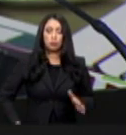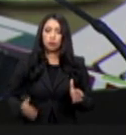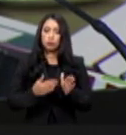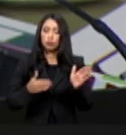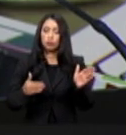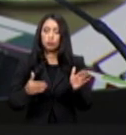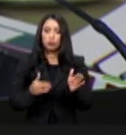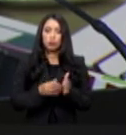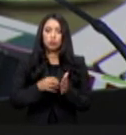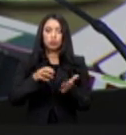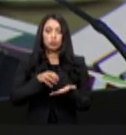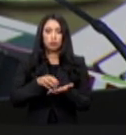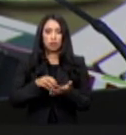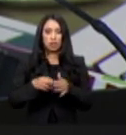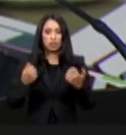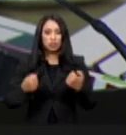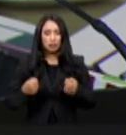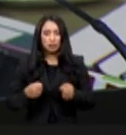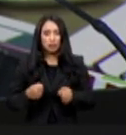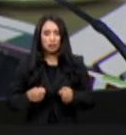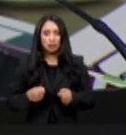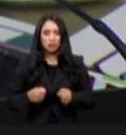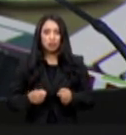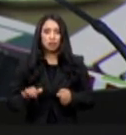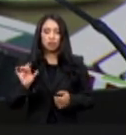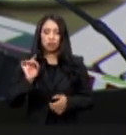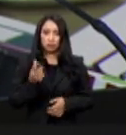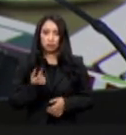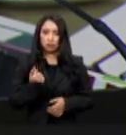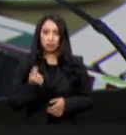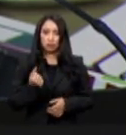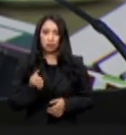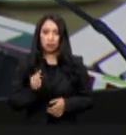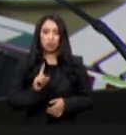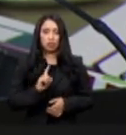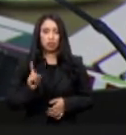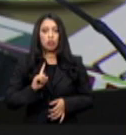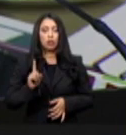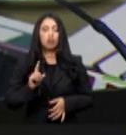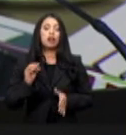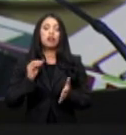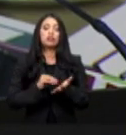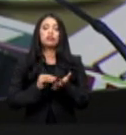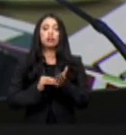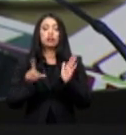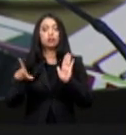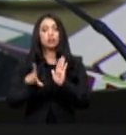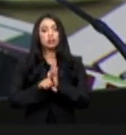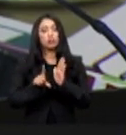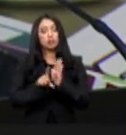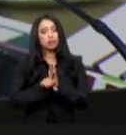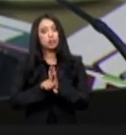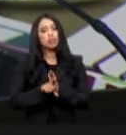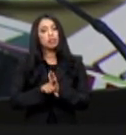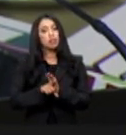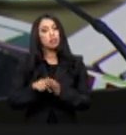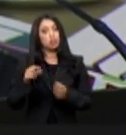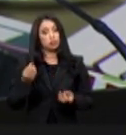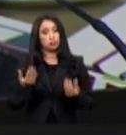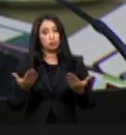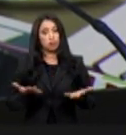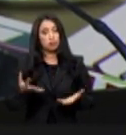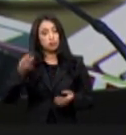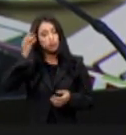Mas necessidade financeira só por si não convalida alguma ilegitimidade que tivesse sido eventualmente apurada.